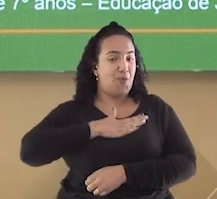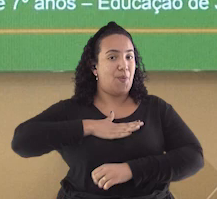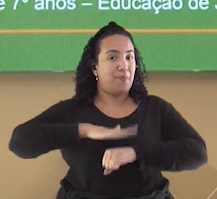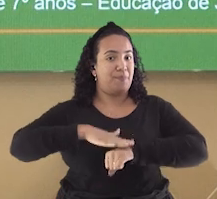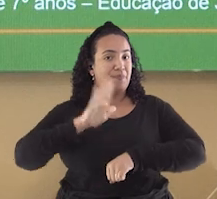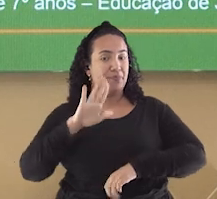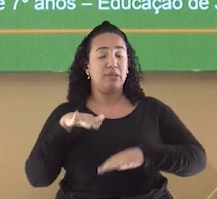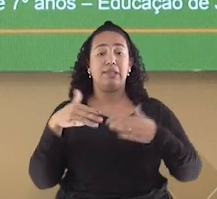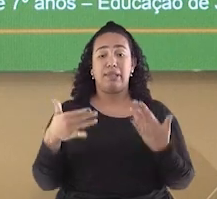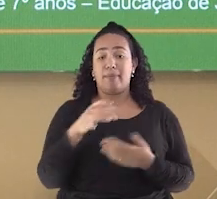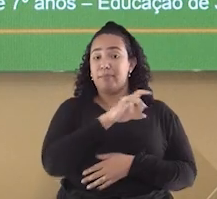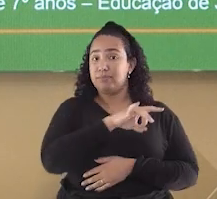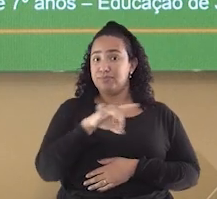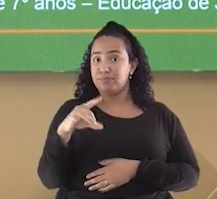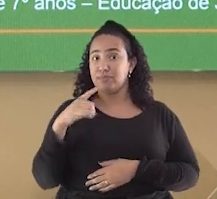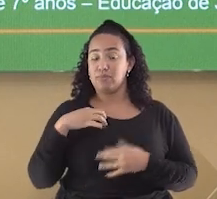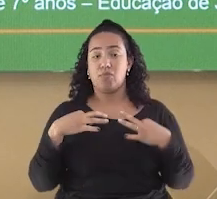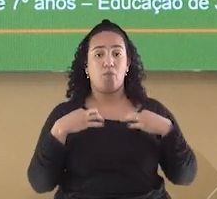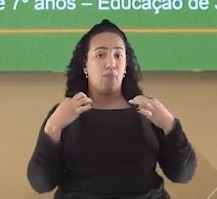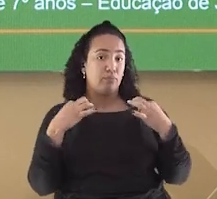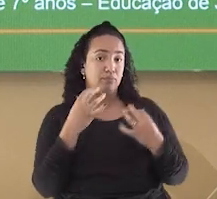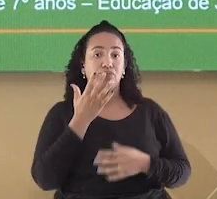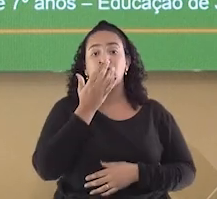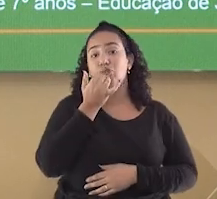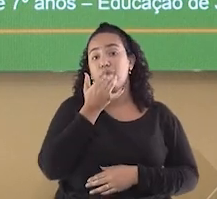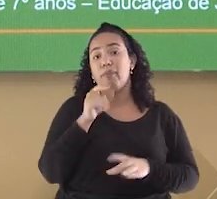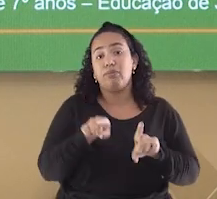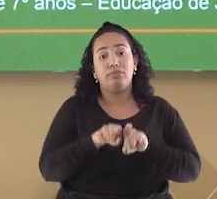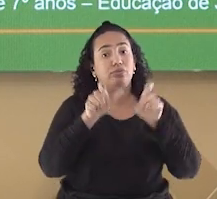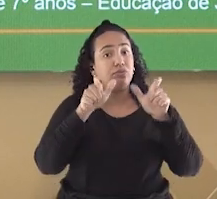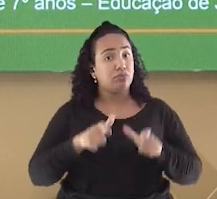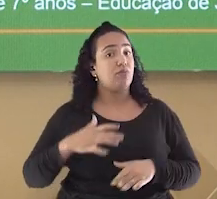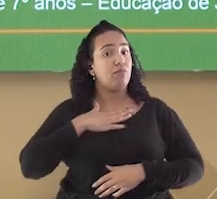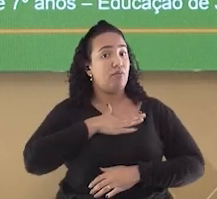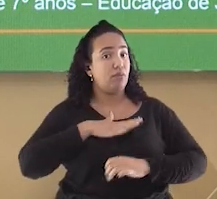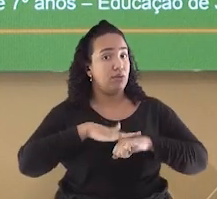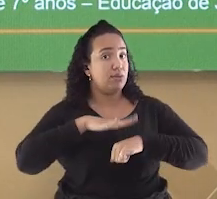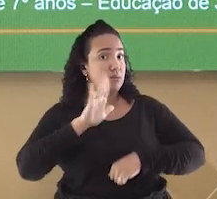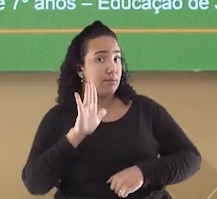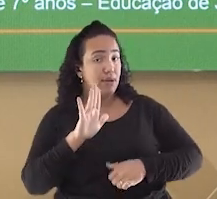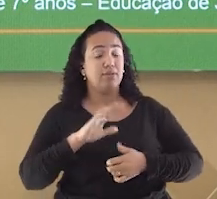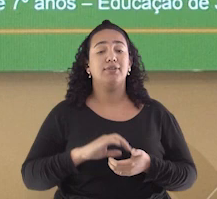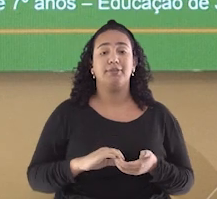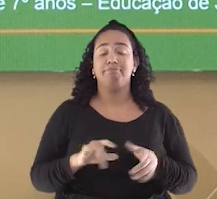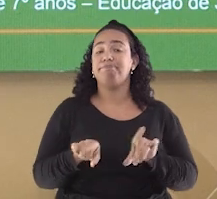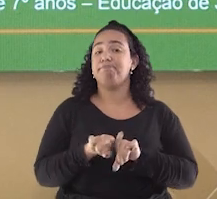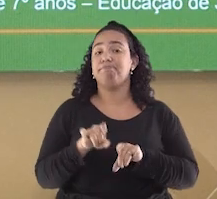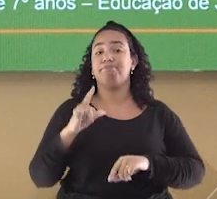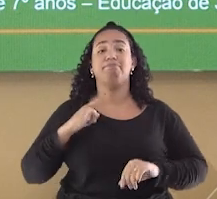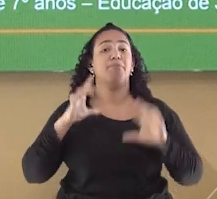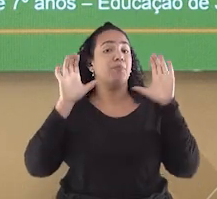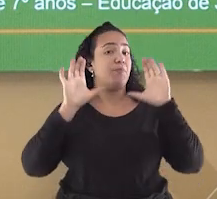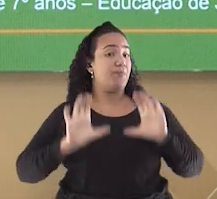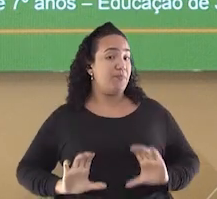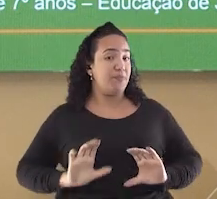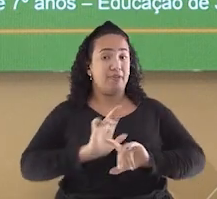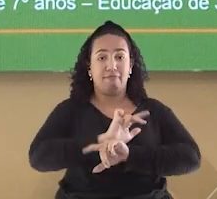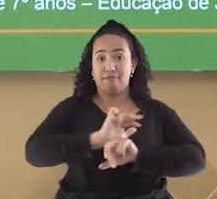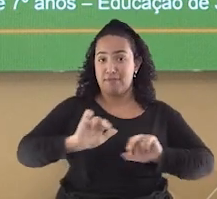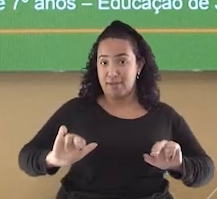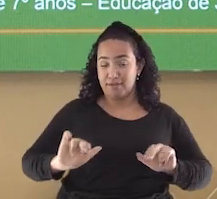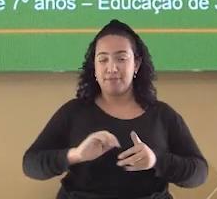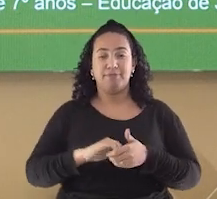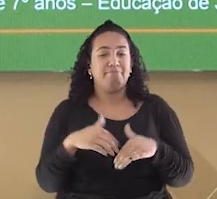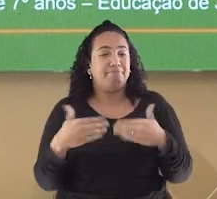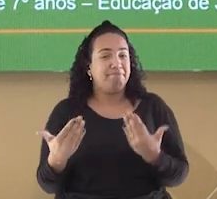estação temos diferentes roupas, alimentos, locais onde preferimos estar, ou seja, temos diferentes comportamentos.